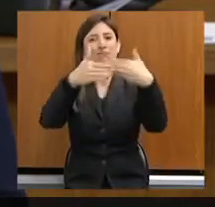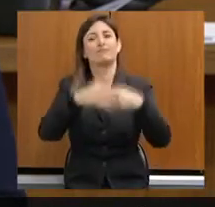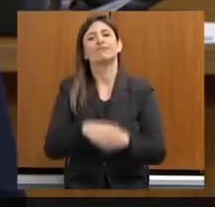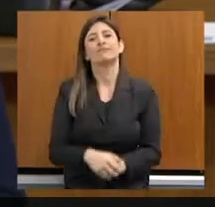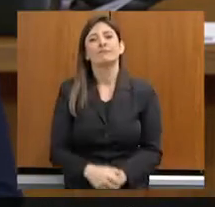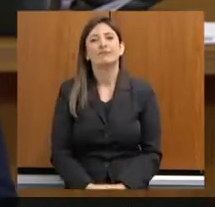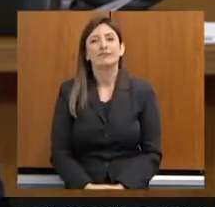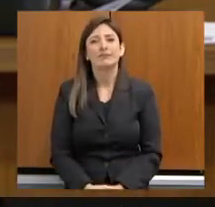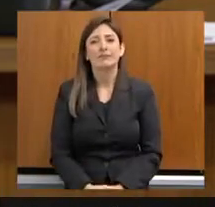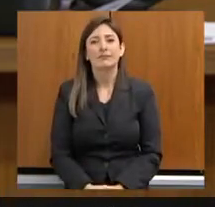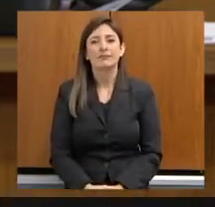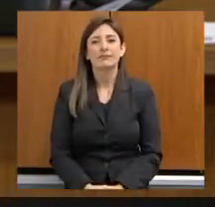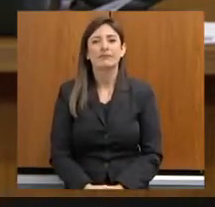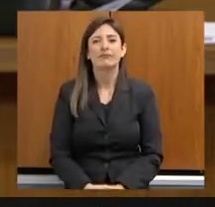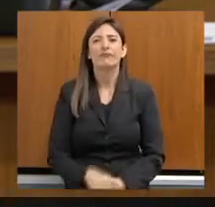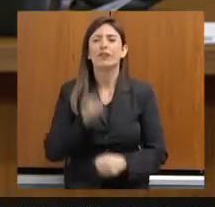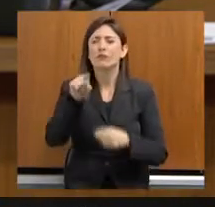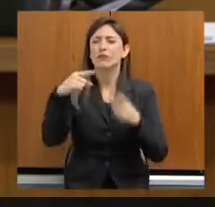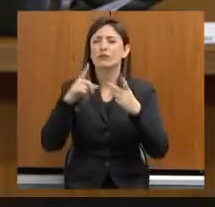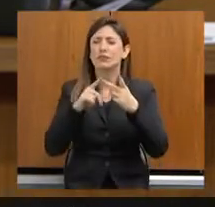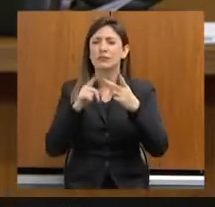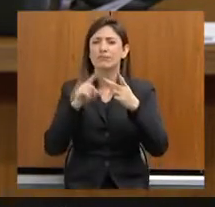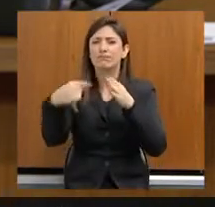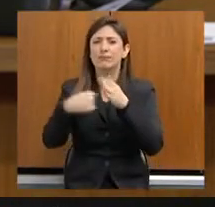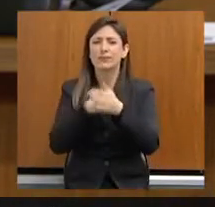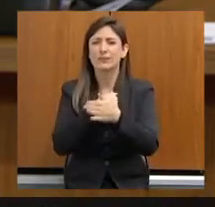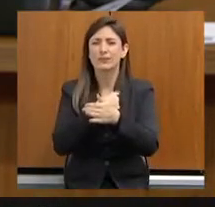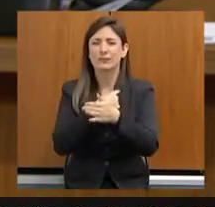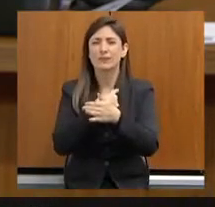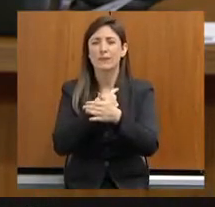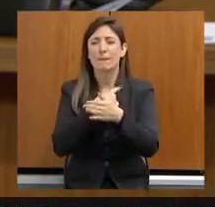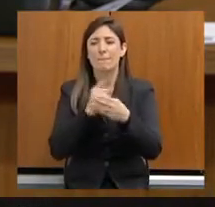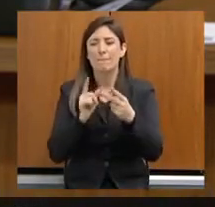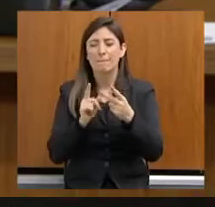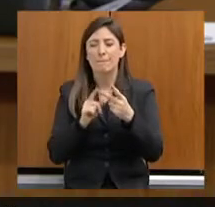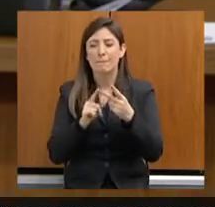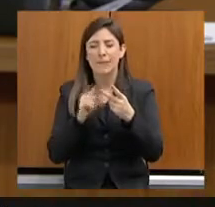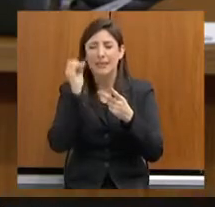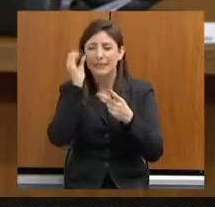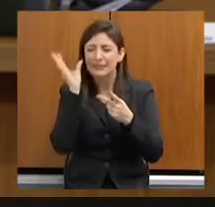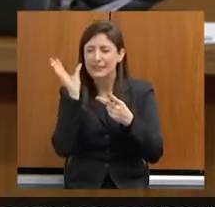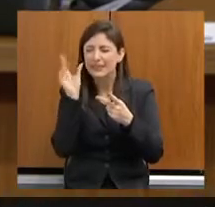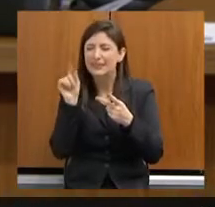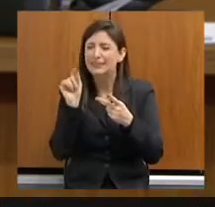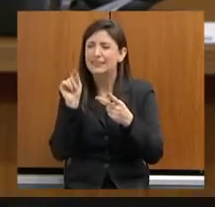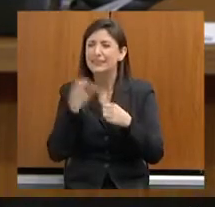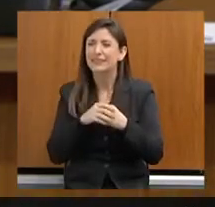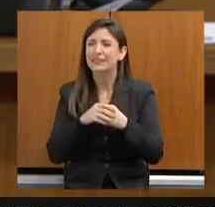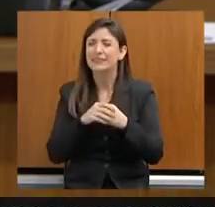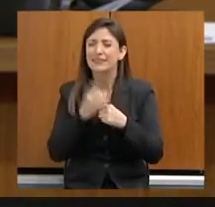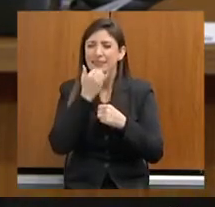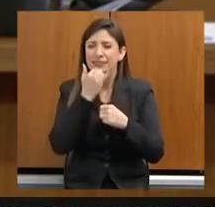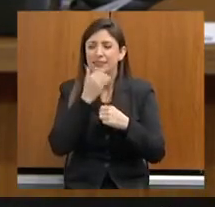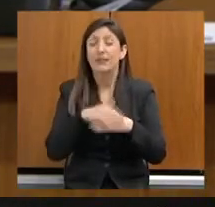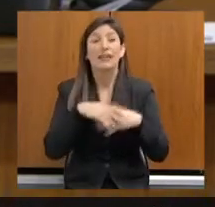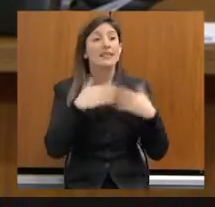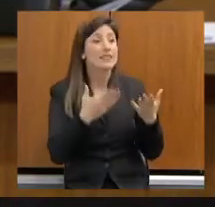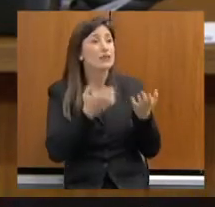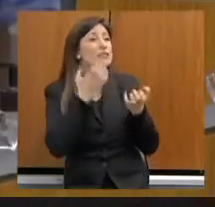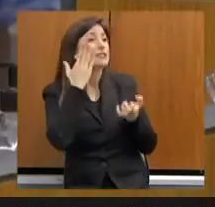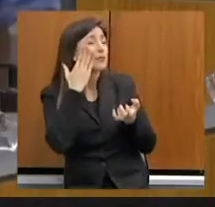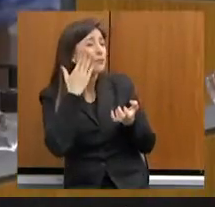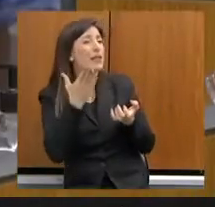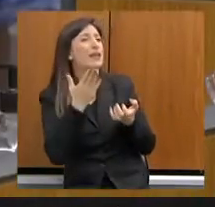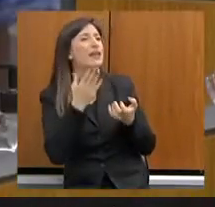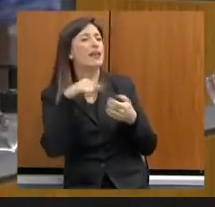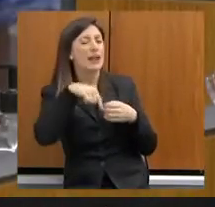em relação o segundo minha caneta falhou perdão Deputado em relação ao a questão do meio ambiente como